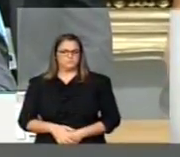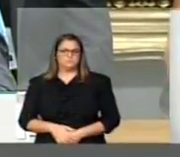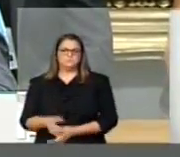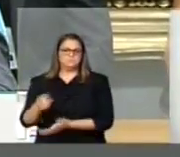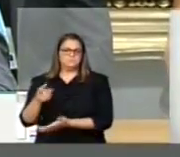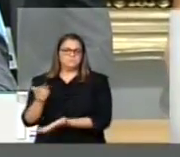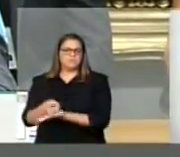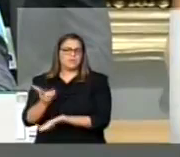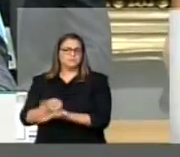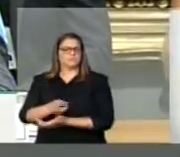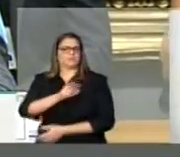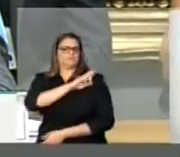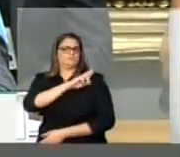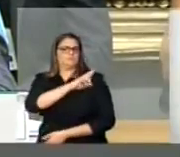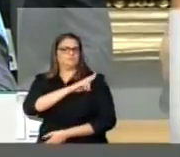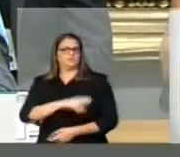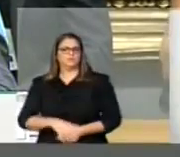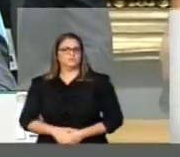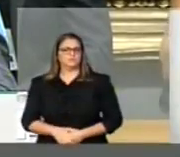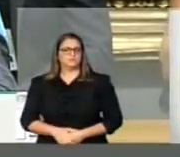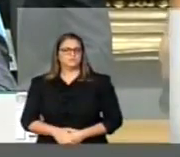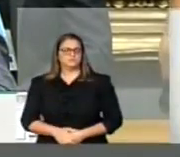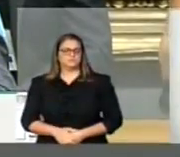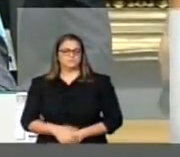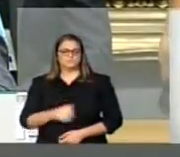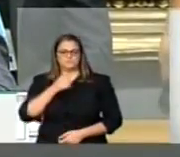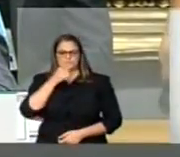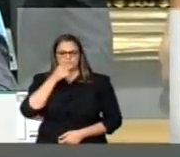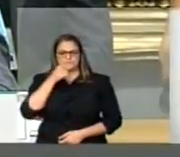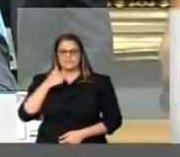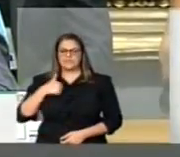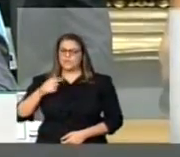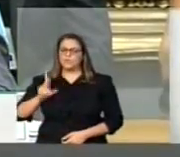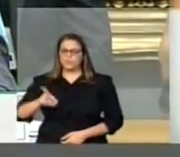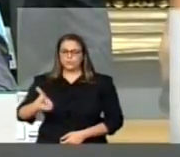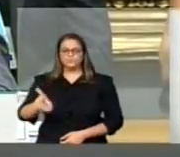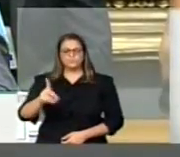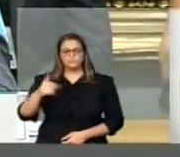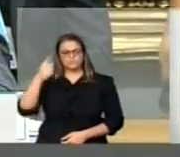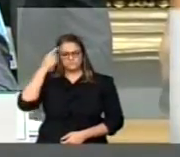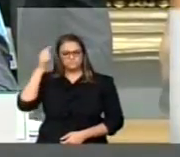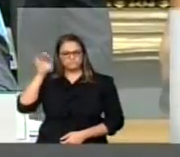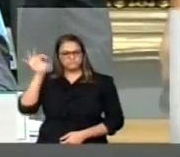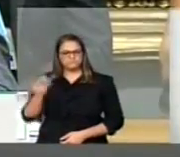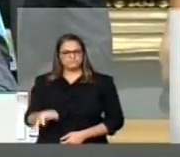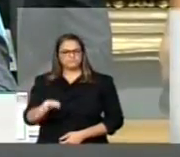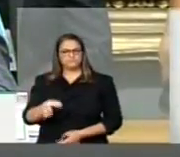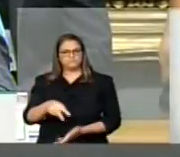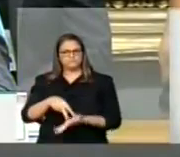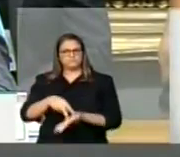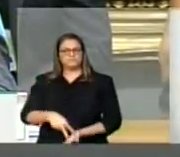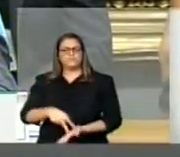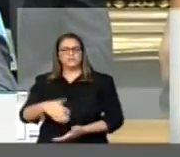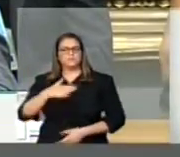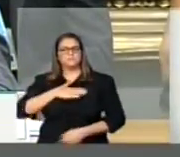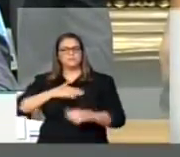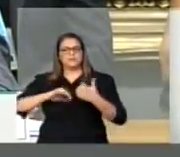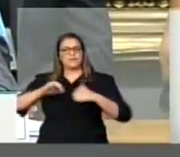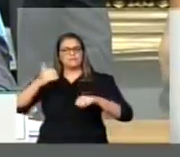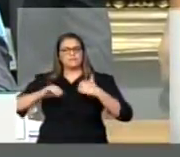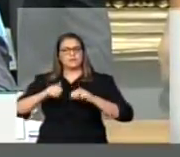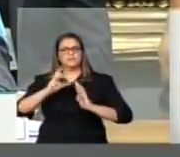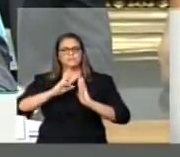irretroatividade das leis. Continuo convicto de que as análises que fiz dos